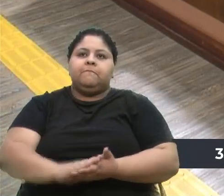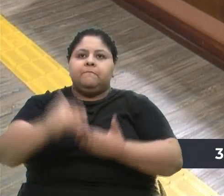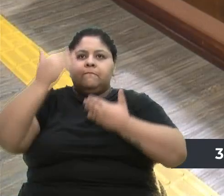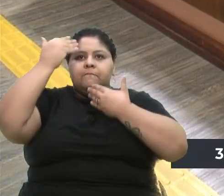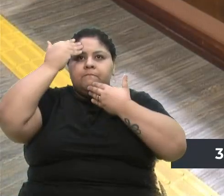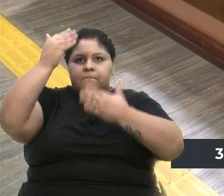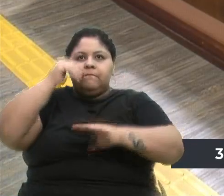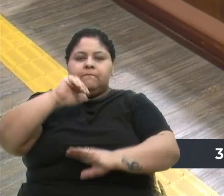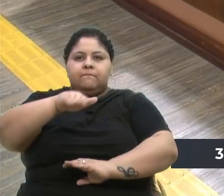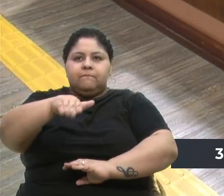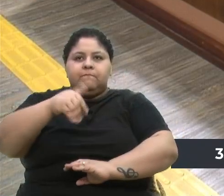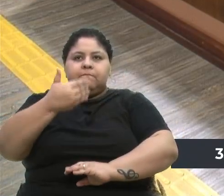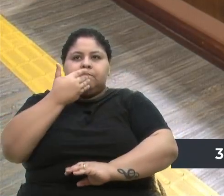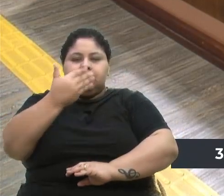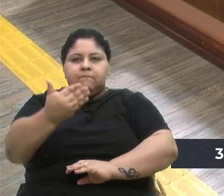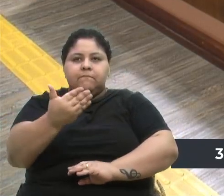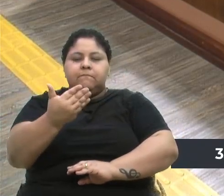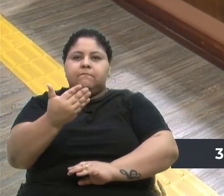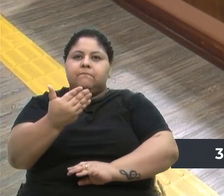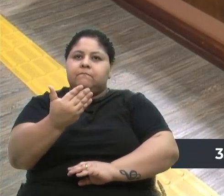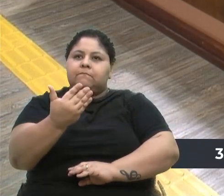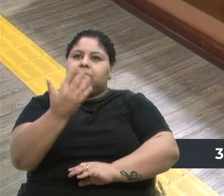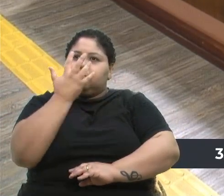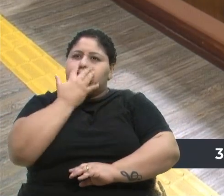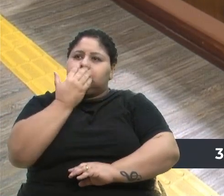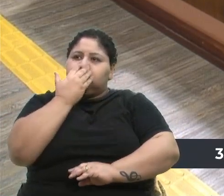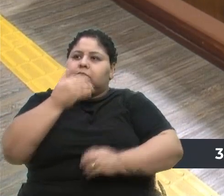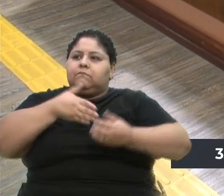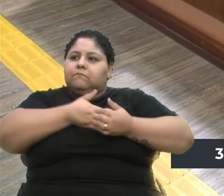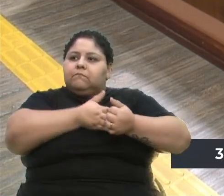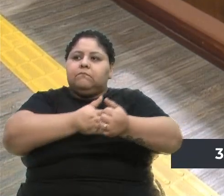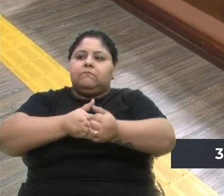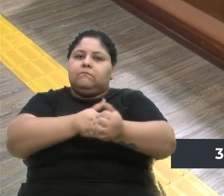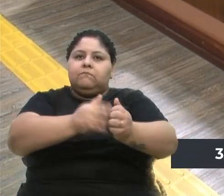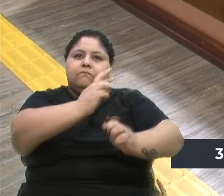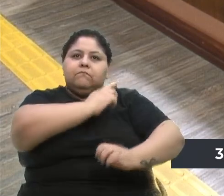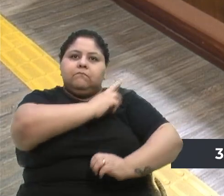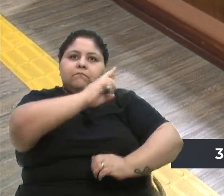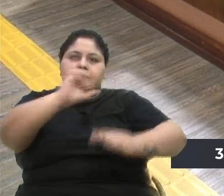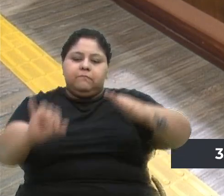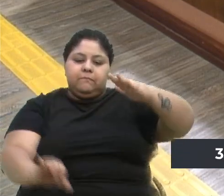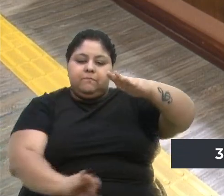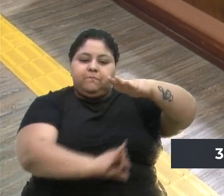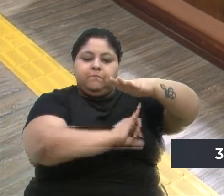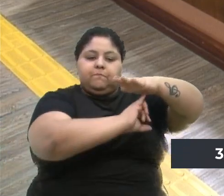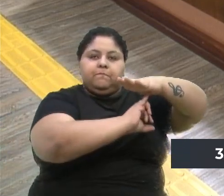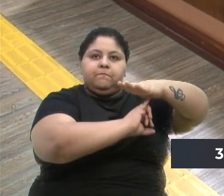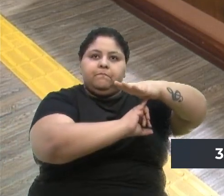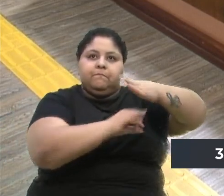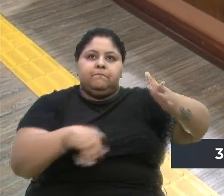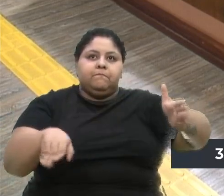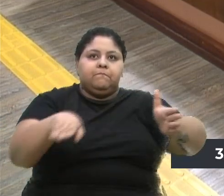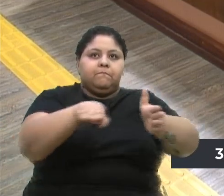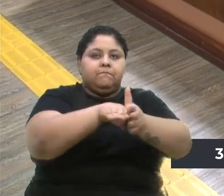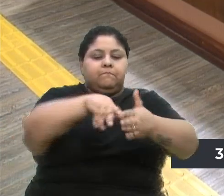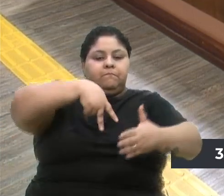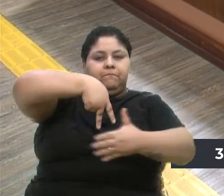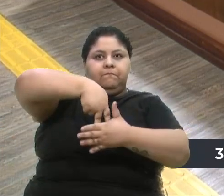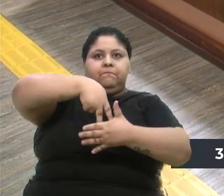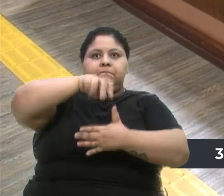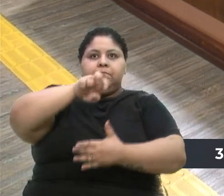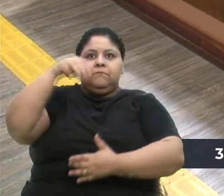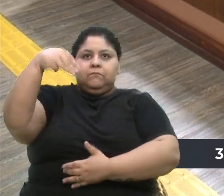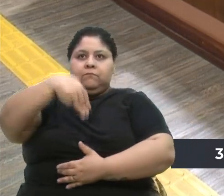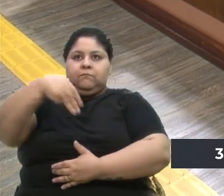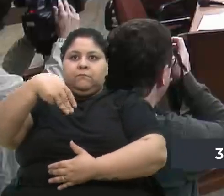Obrigado. Solicito o vereador Camilles que acompanhe o representante do Instituto Federal até a tribuna pelo tempo de 5